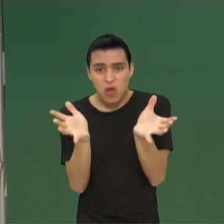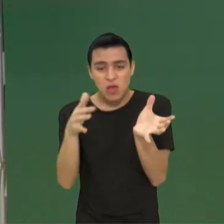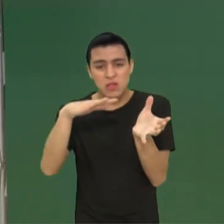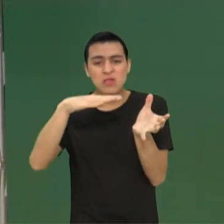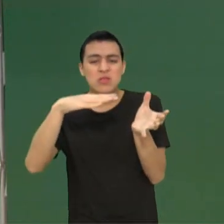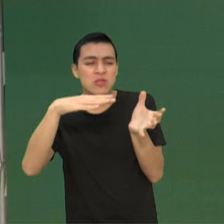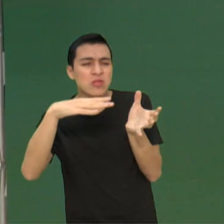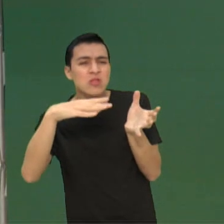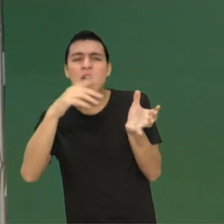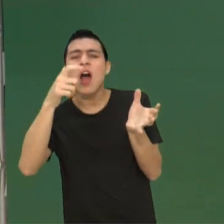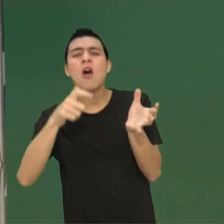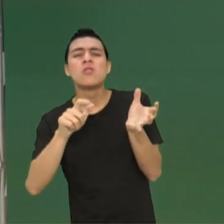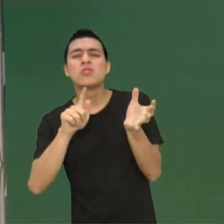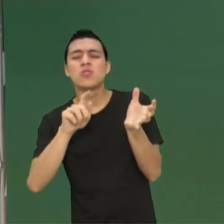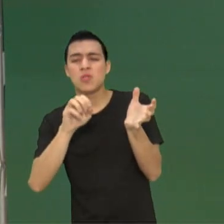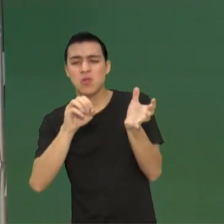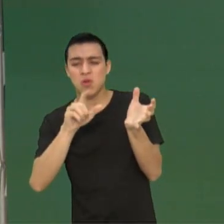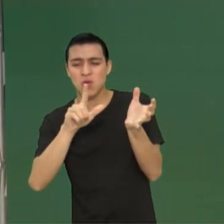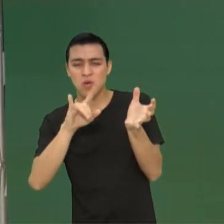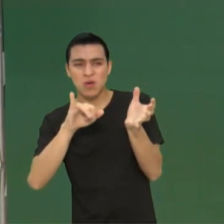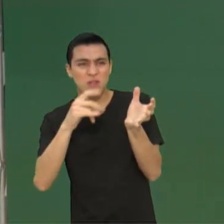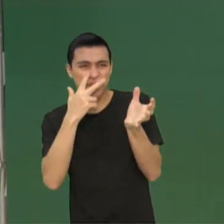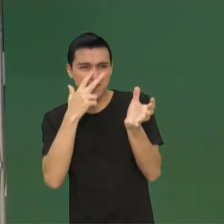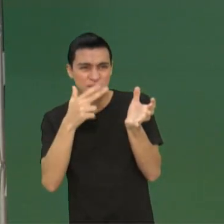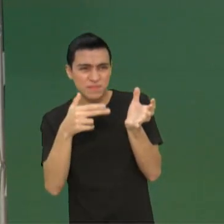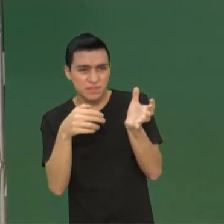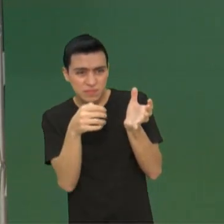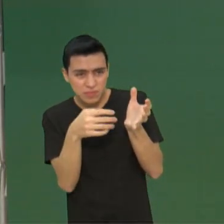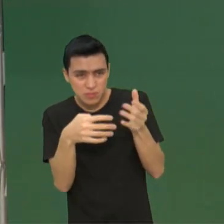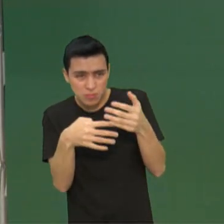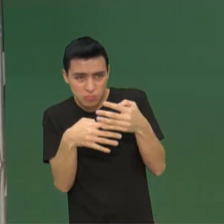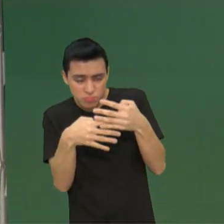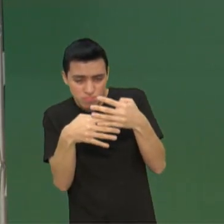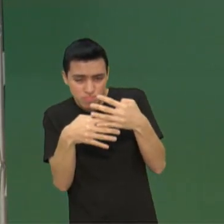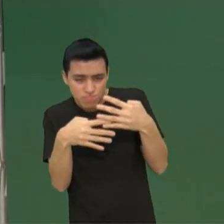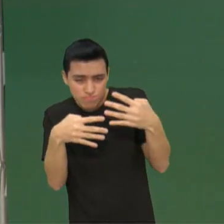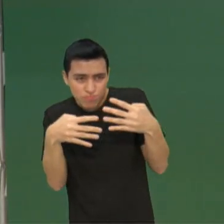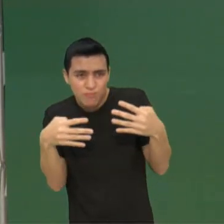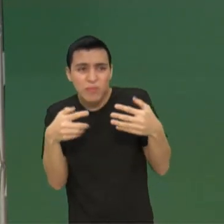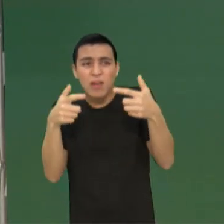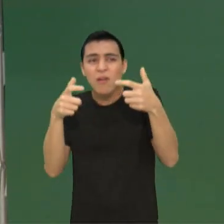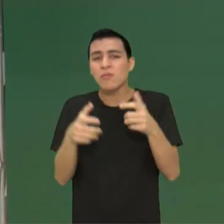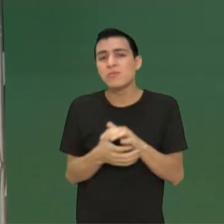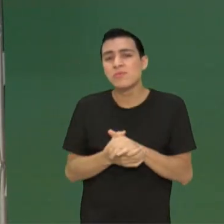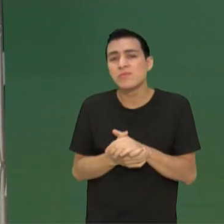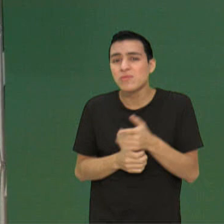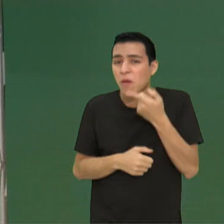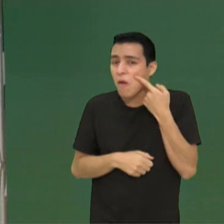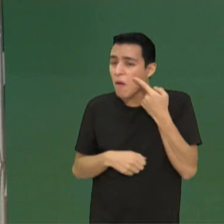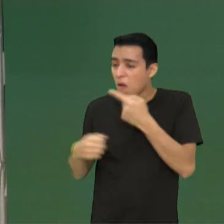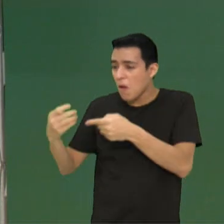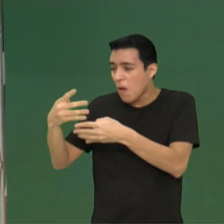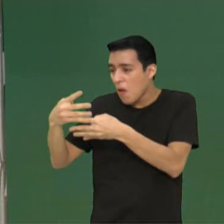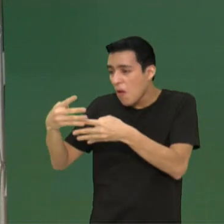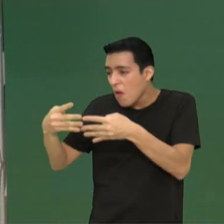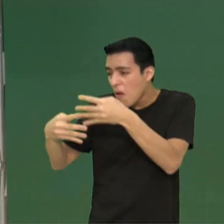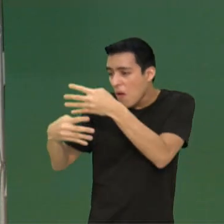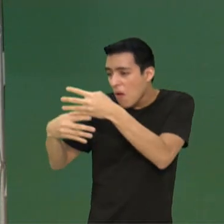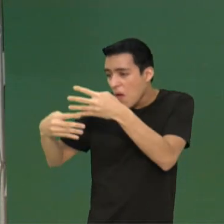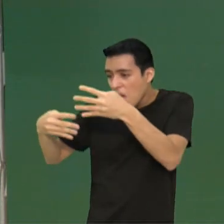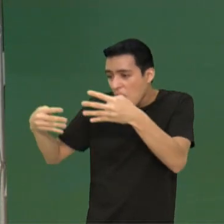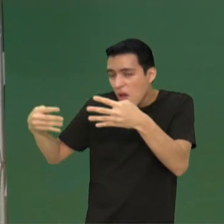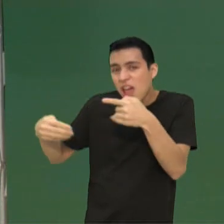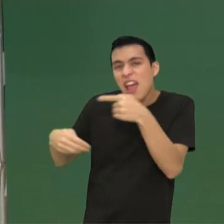está o complexo de Golgi? Onde que tem bolsas uma sobre a outra amontoadas? Está ali, ó.